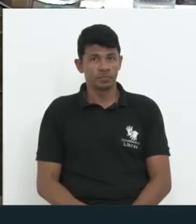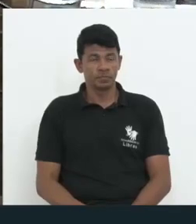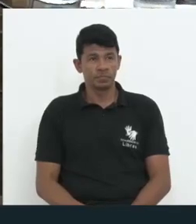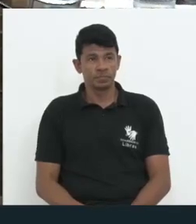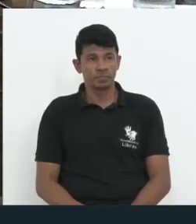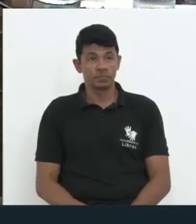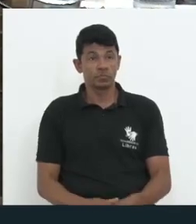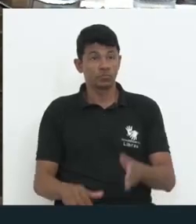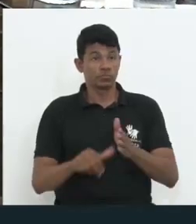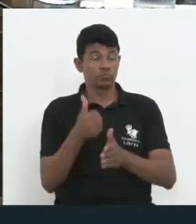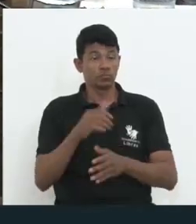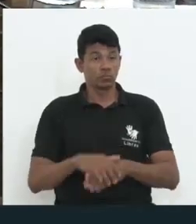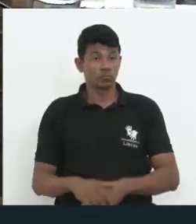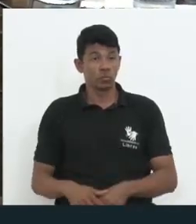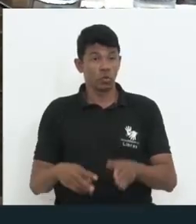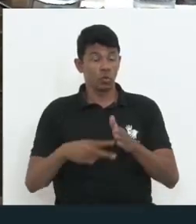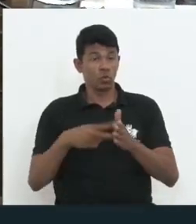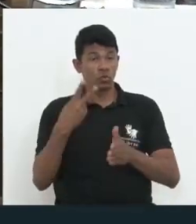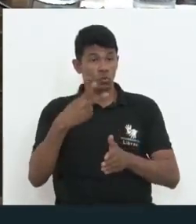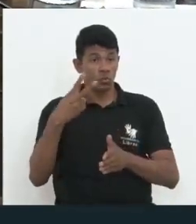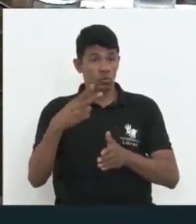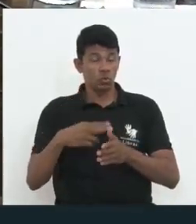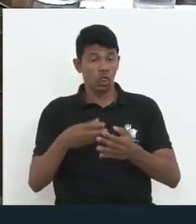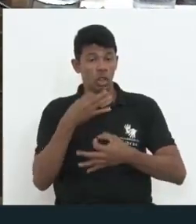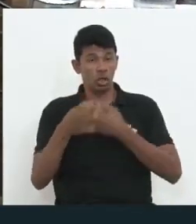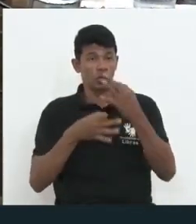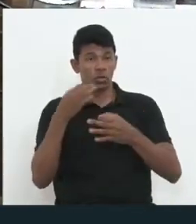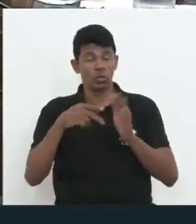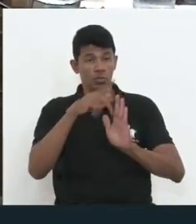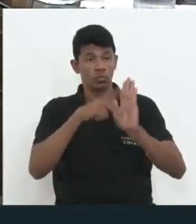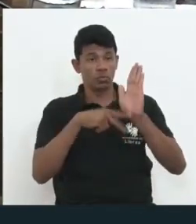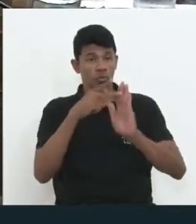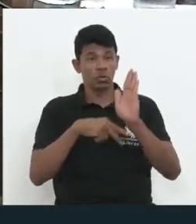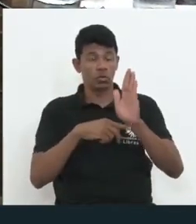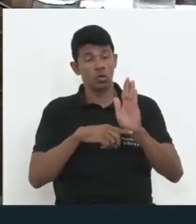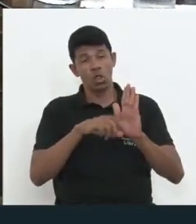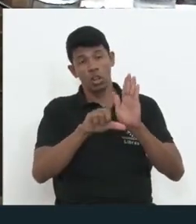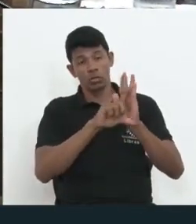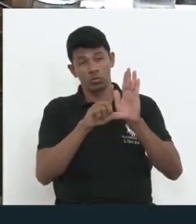Item primeiro, segunda discussão e votação do projeto de lei número